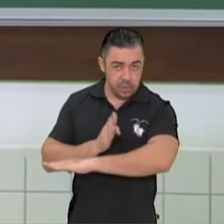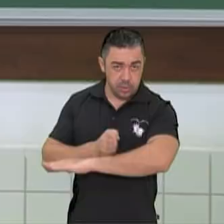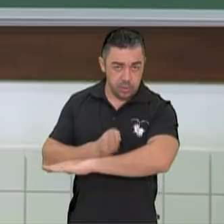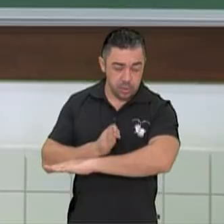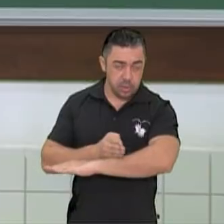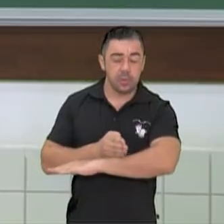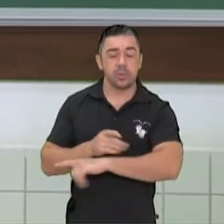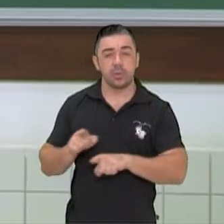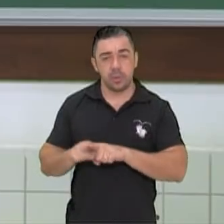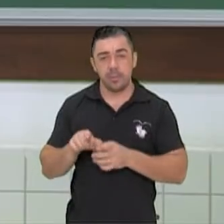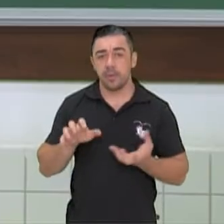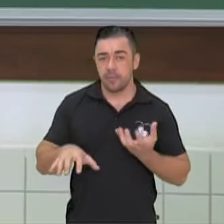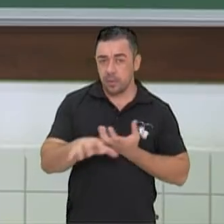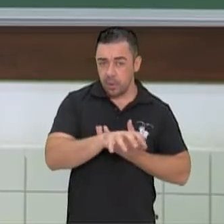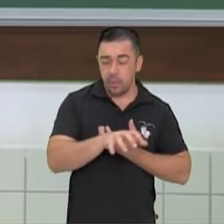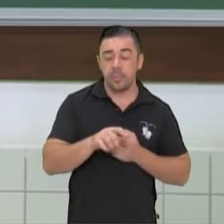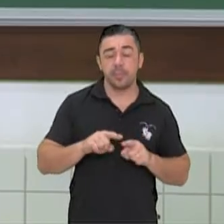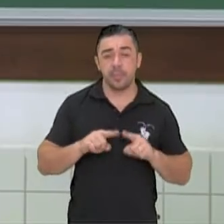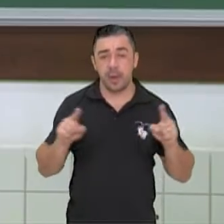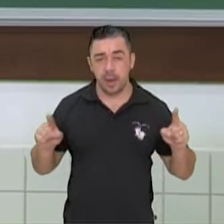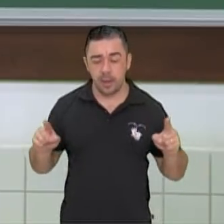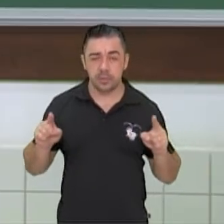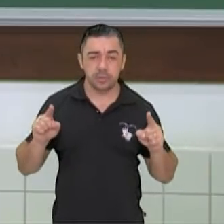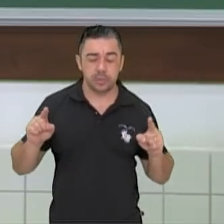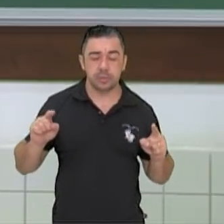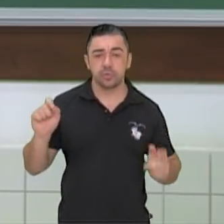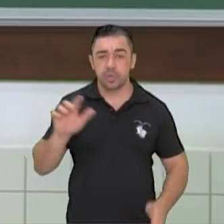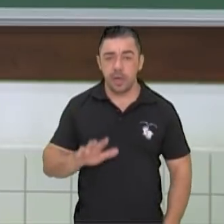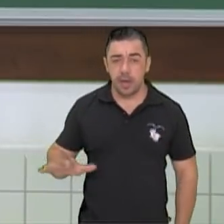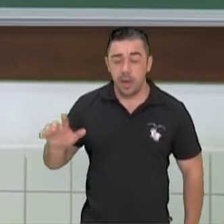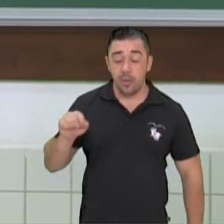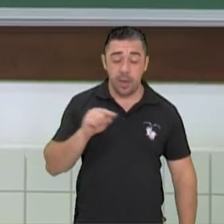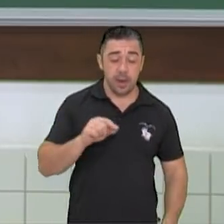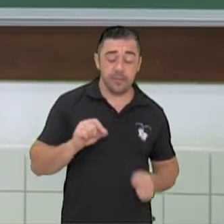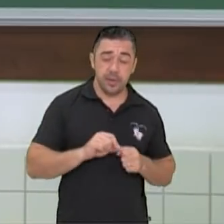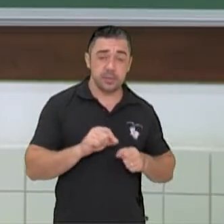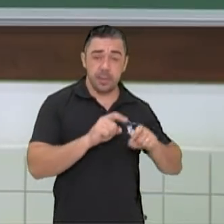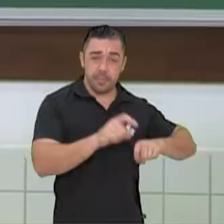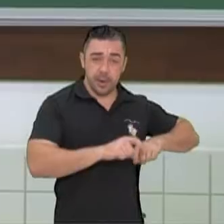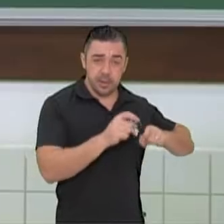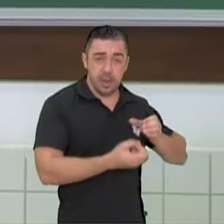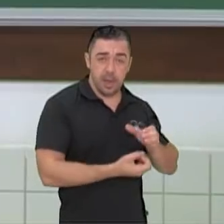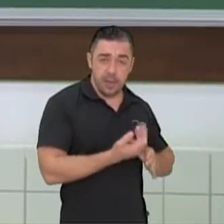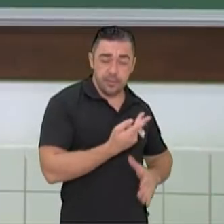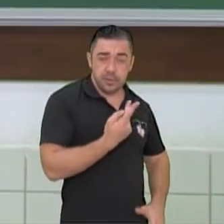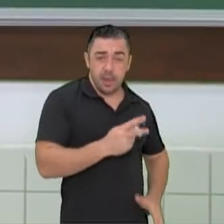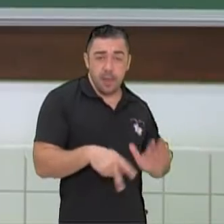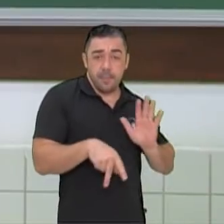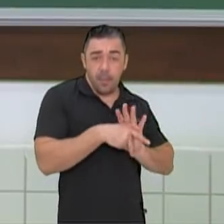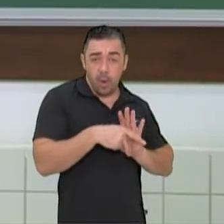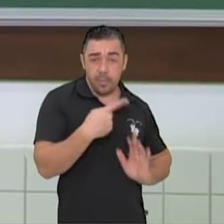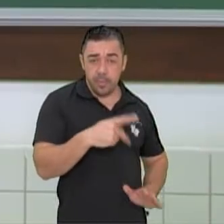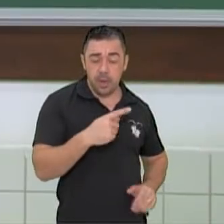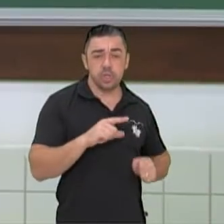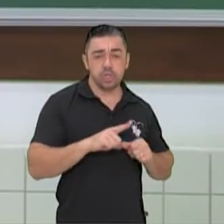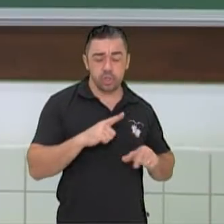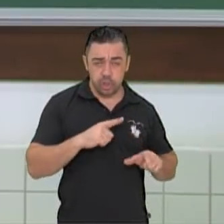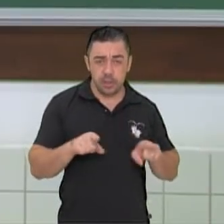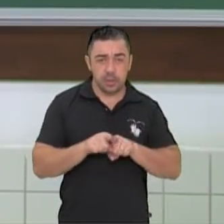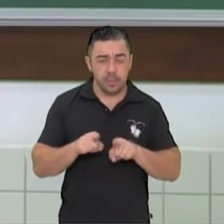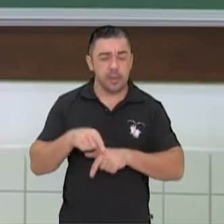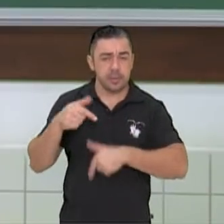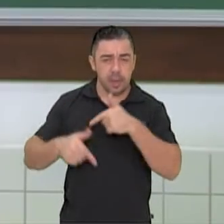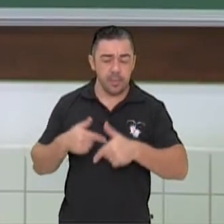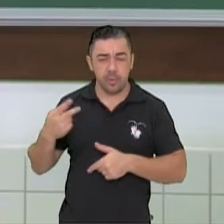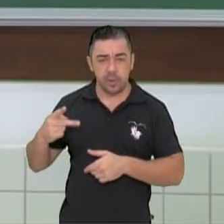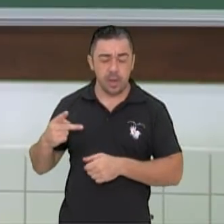feudal, inclusive, também. Mas, em geral, o feudo plantava, desenvolvia, tinha a sua metalurgia, tinha tudo o